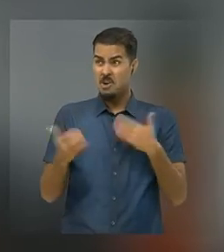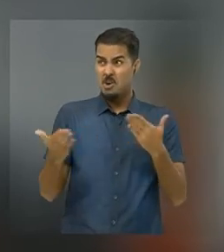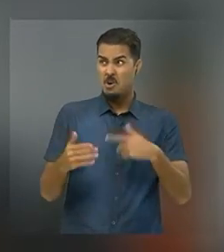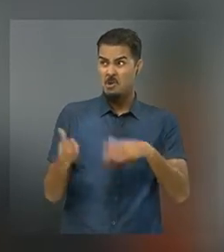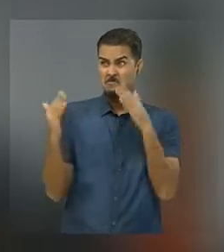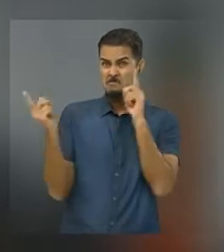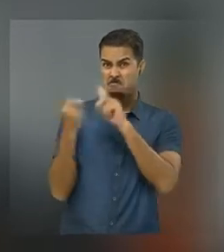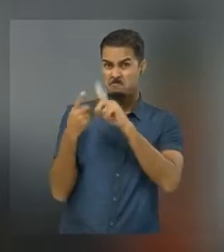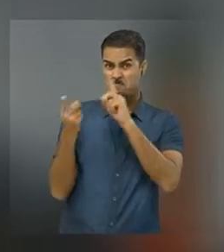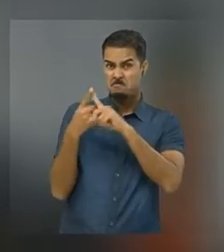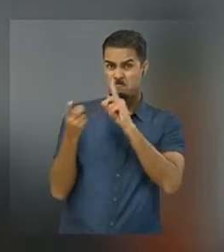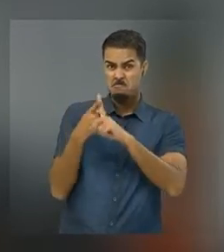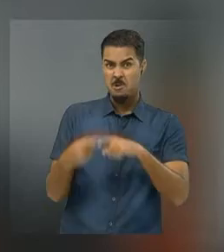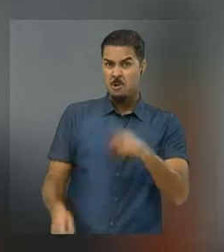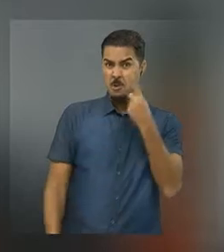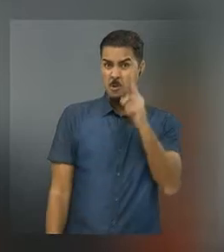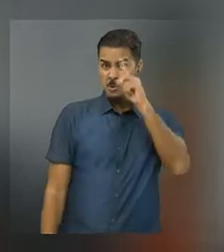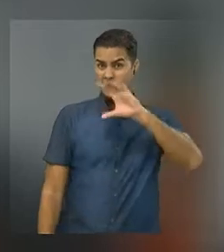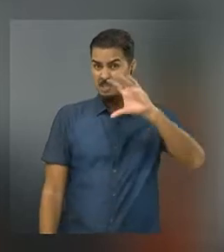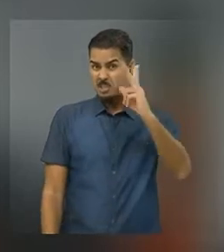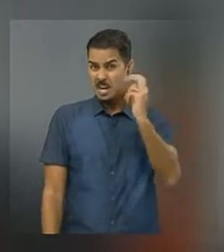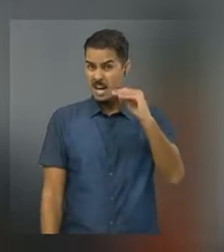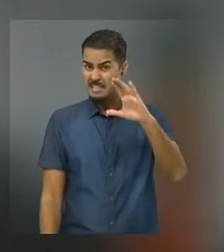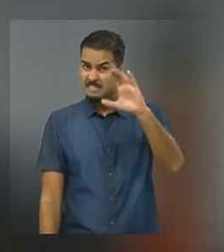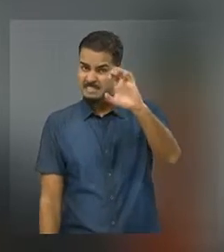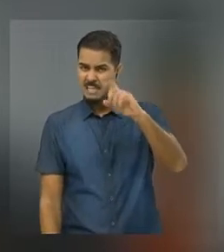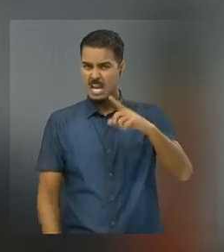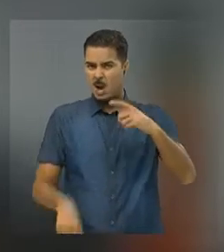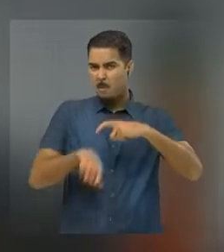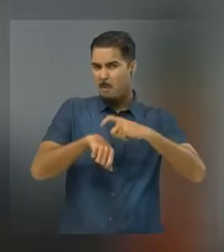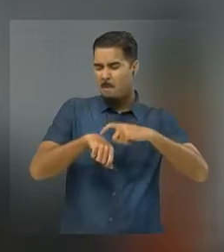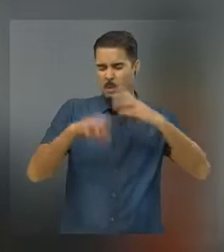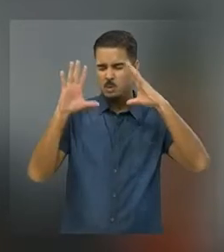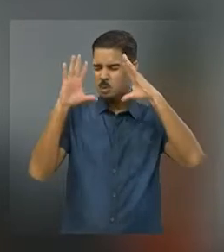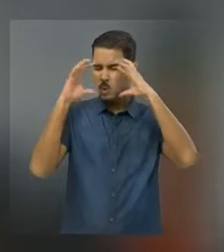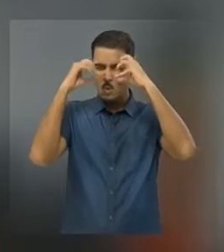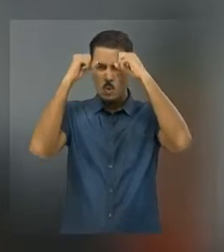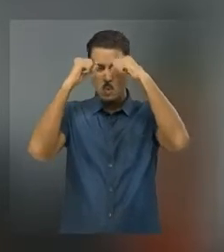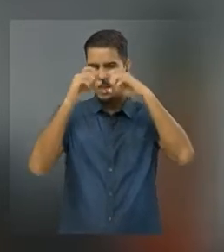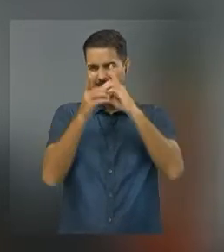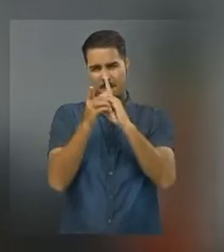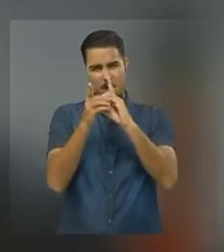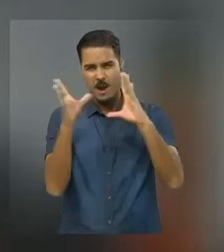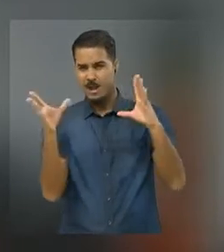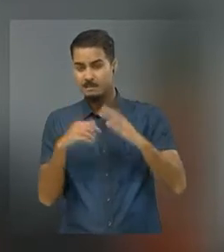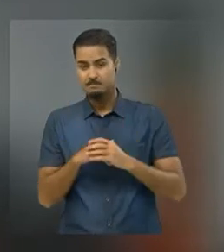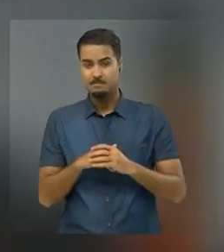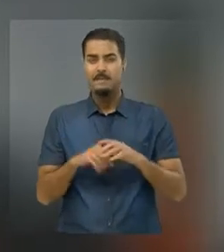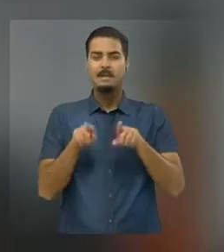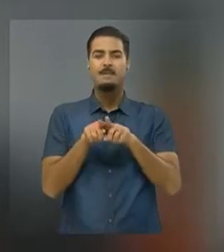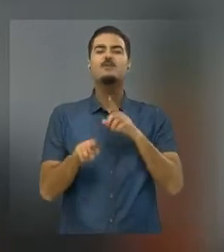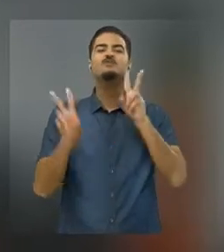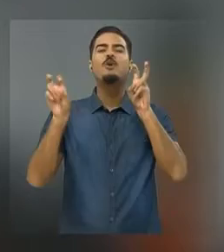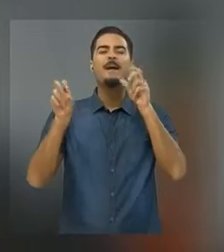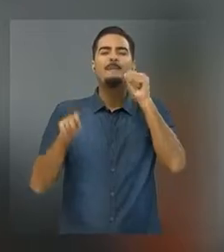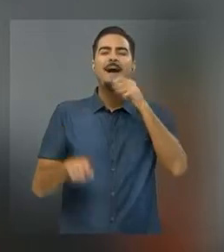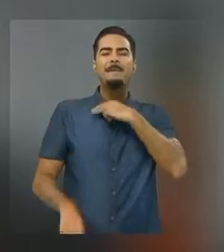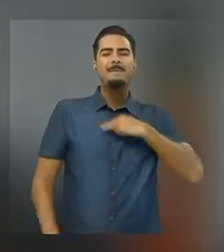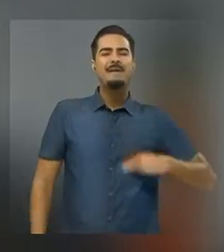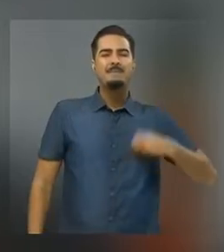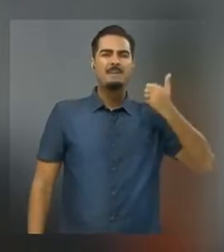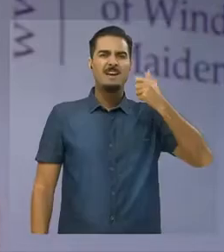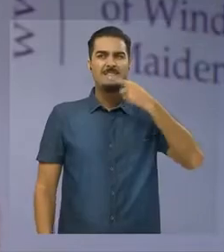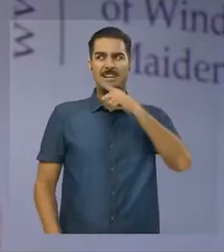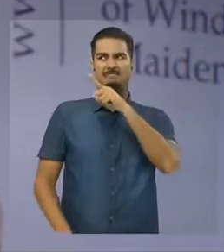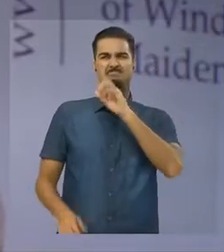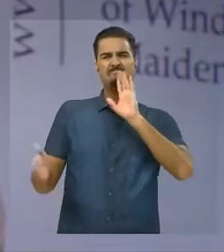última chance, a hora mais escura para a democracia. E, referindo-se à premier Theresa May, vai embora